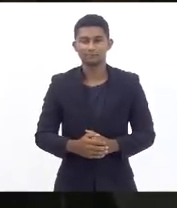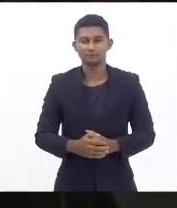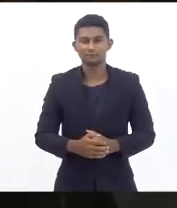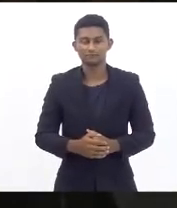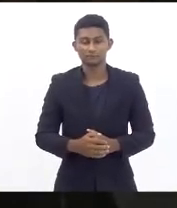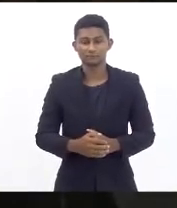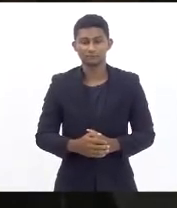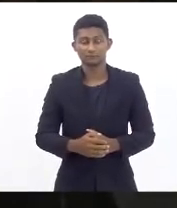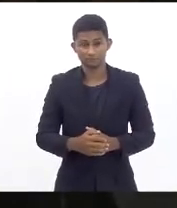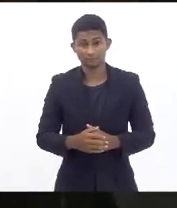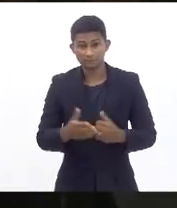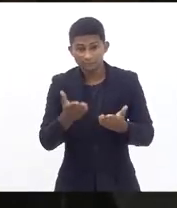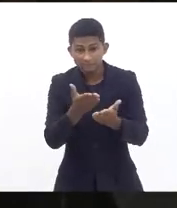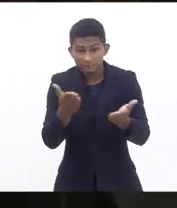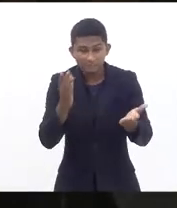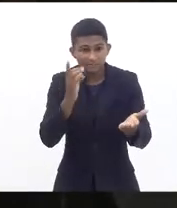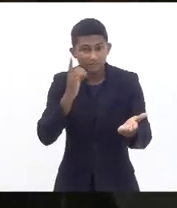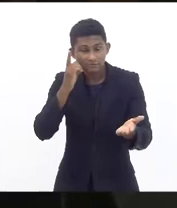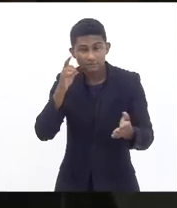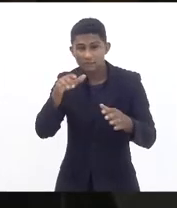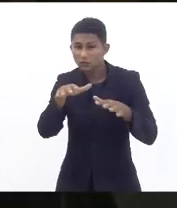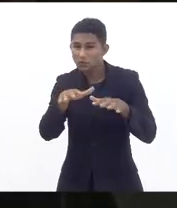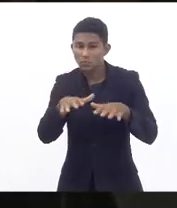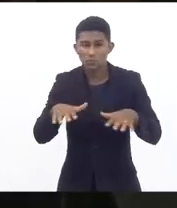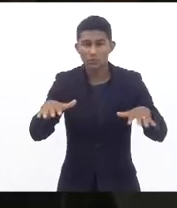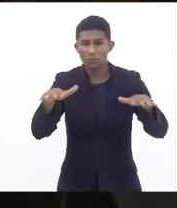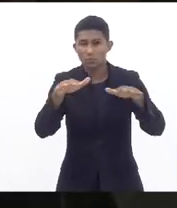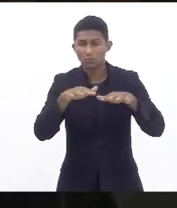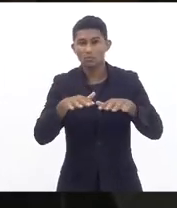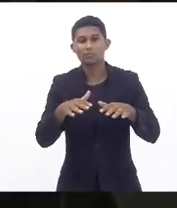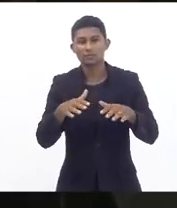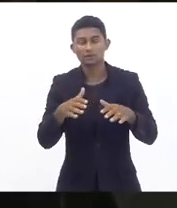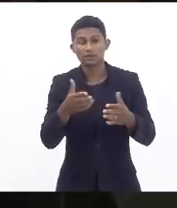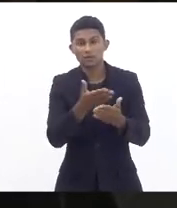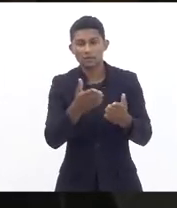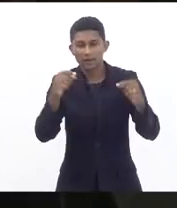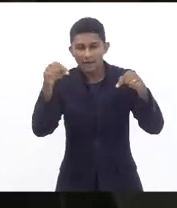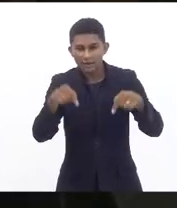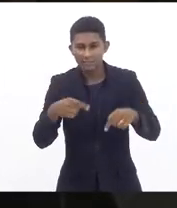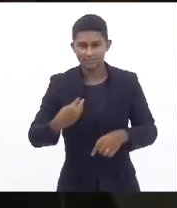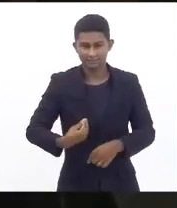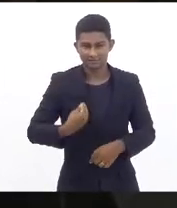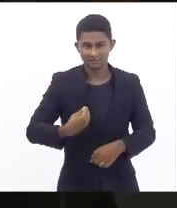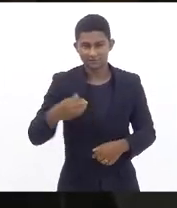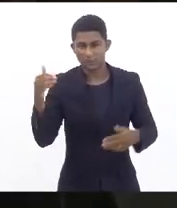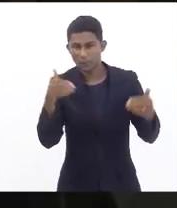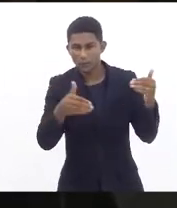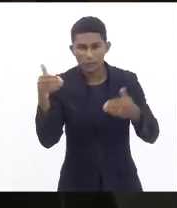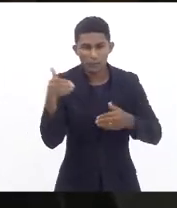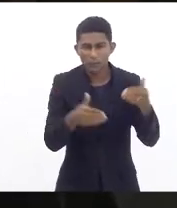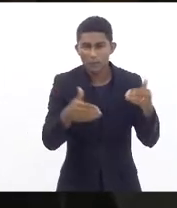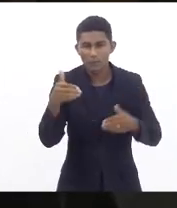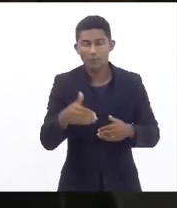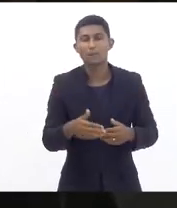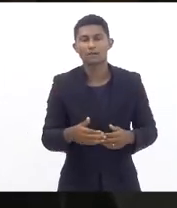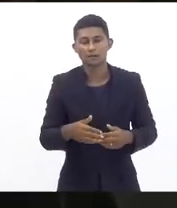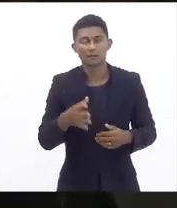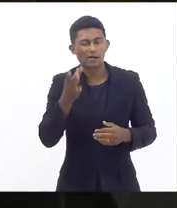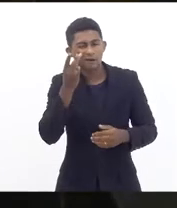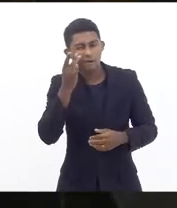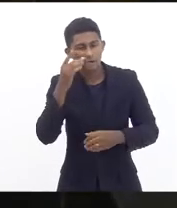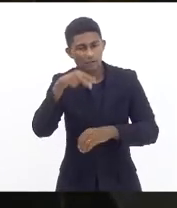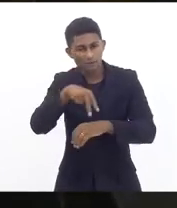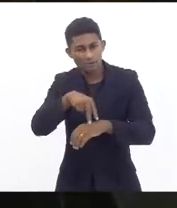as senhoras e senhores deputados que nos ouvem e veem de forma presencial